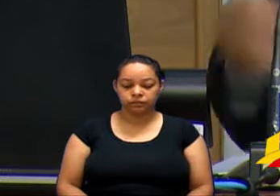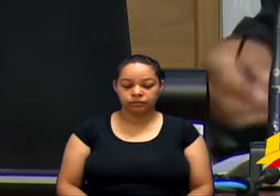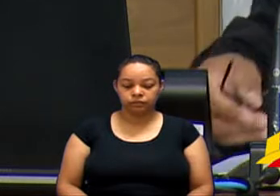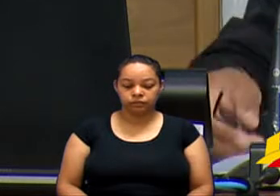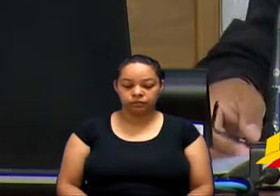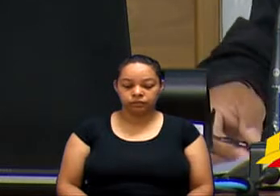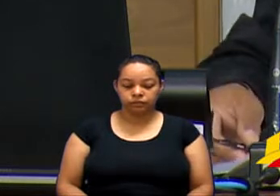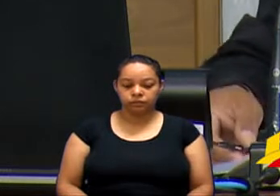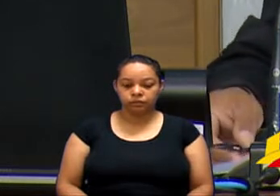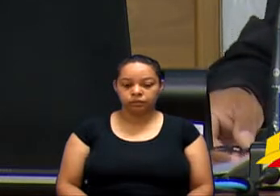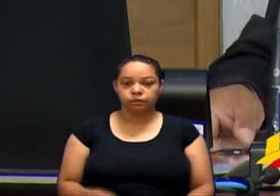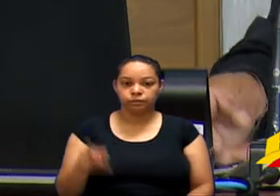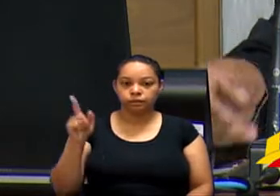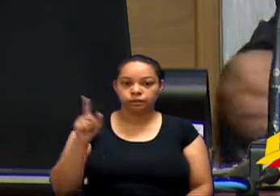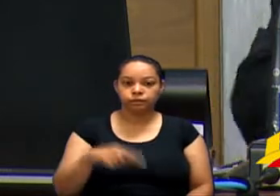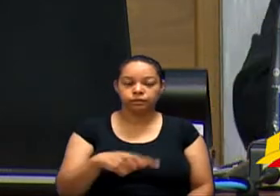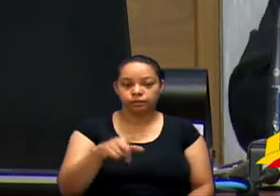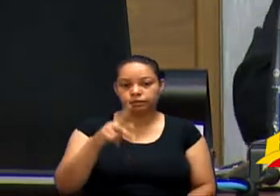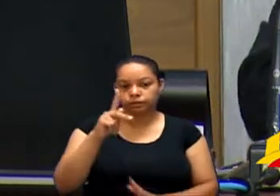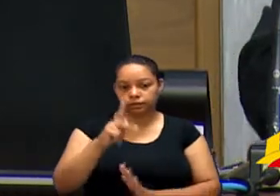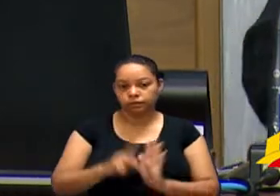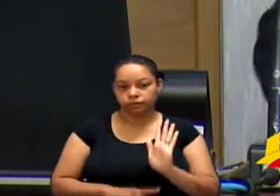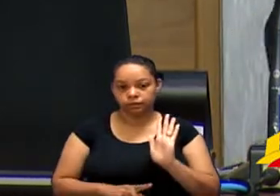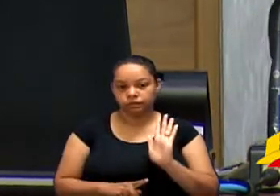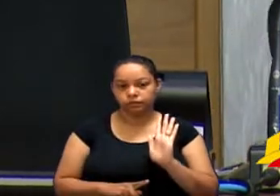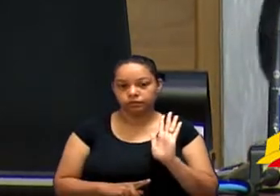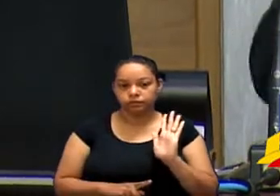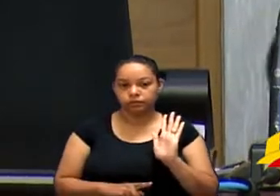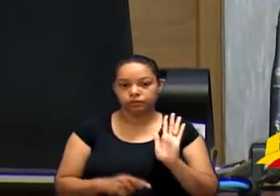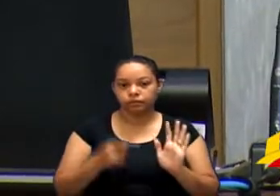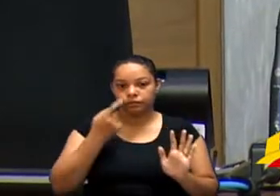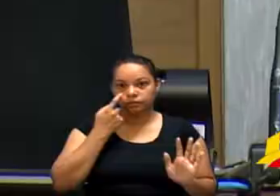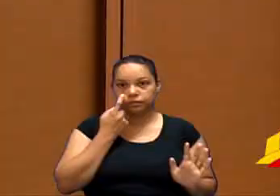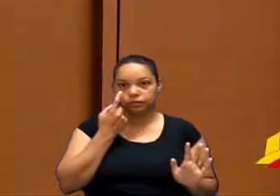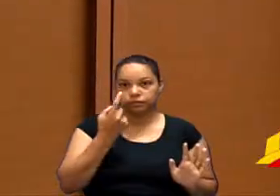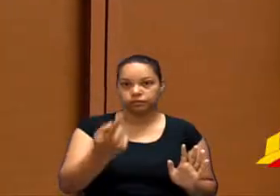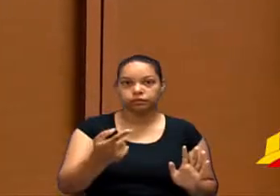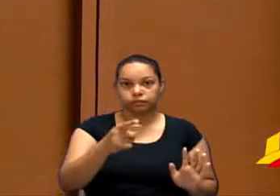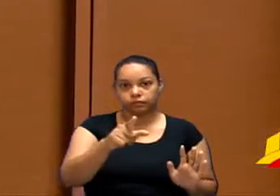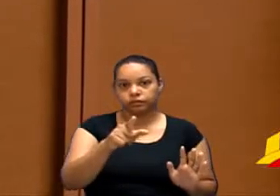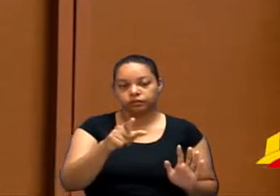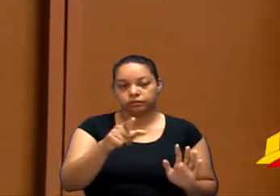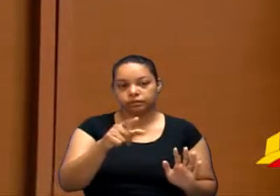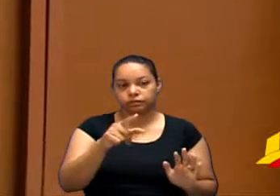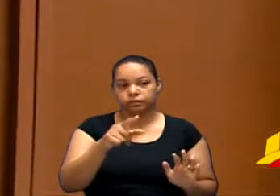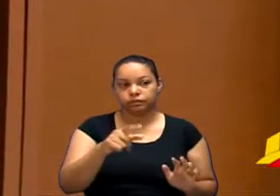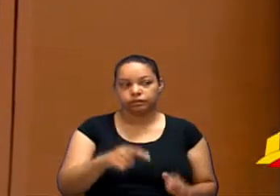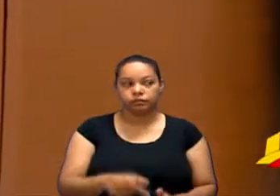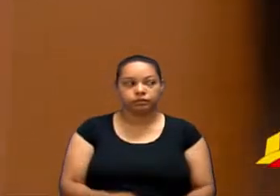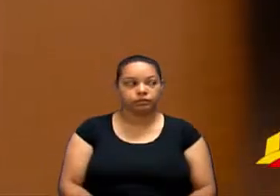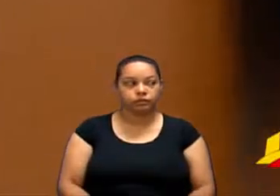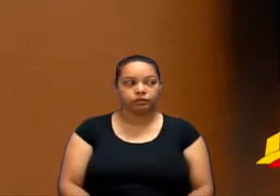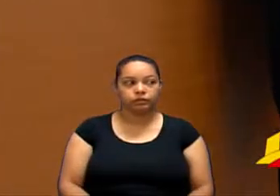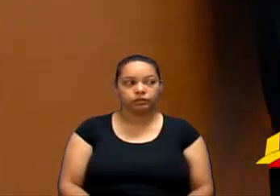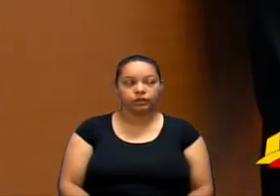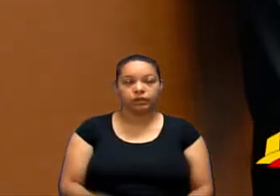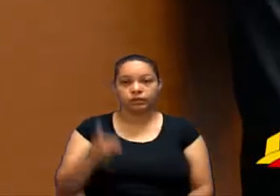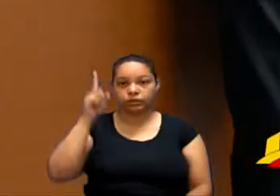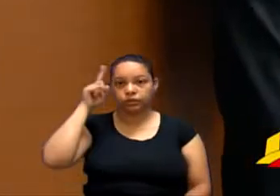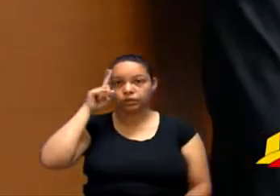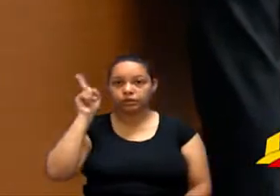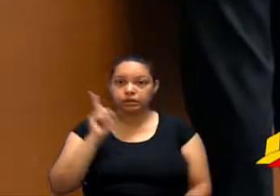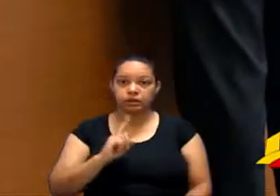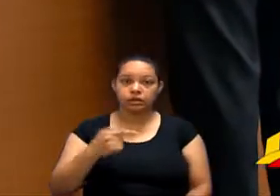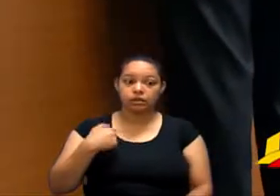é esse projeto ele vê a respeito eu não sei se eu tô enganado ou